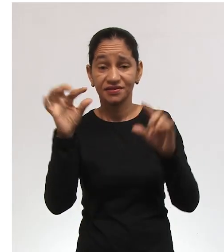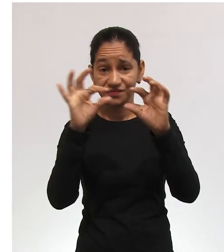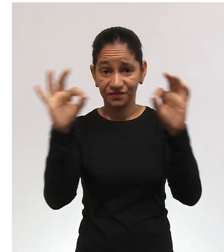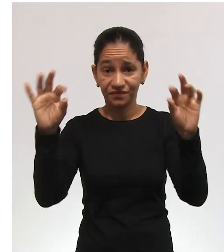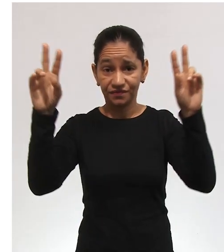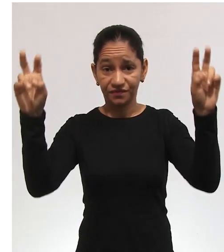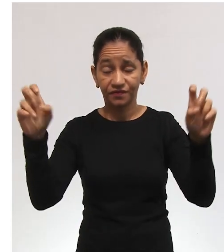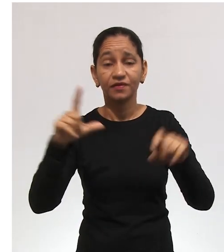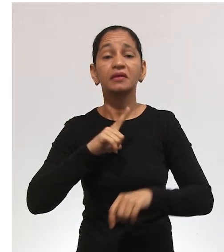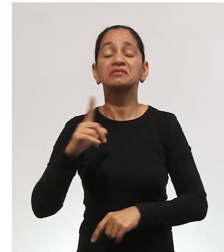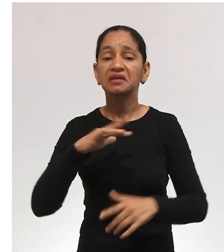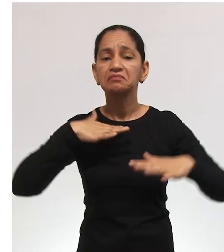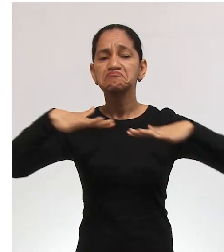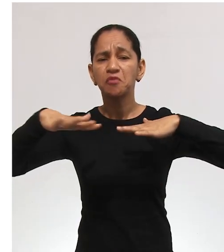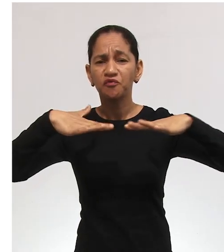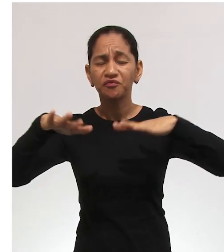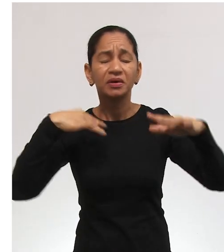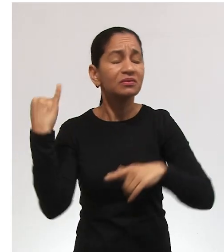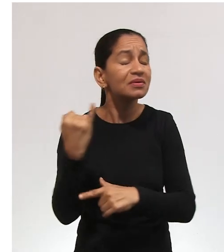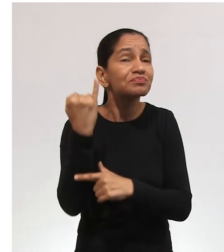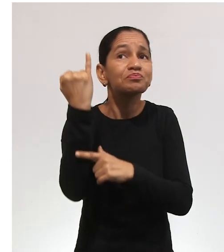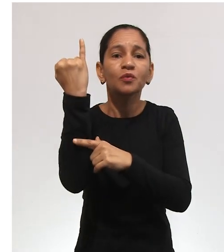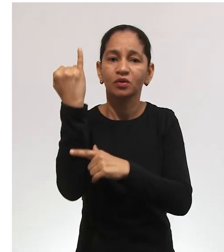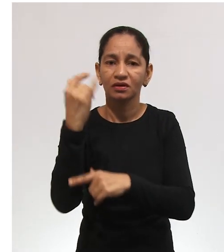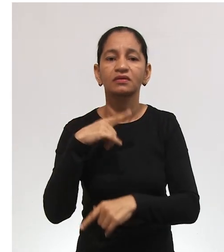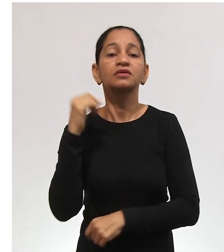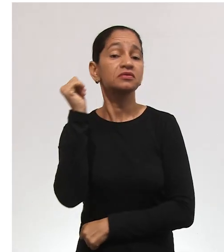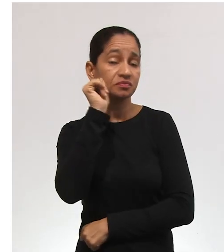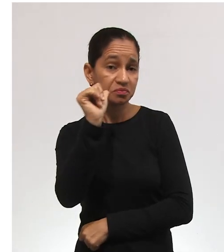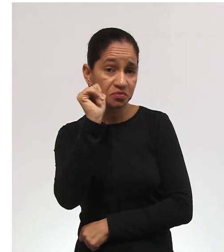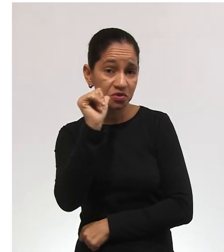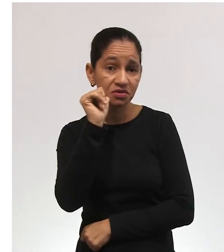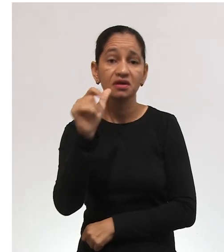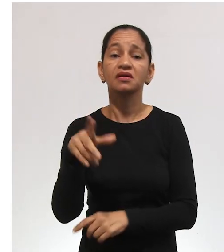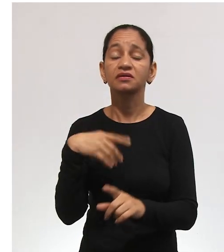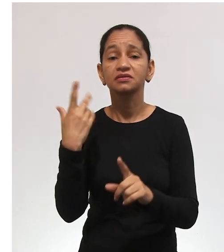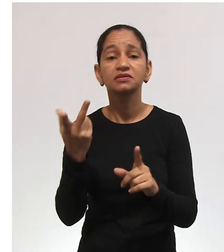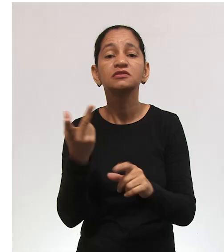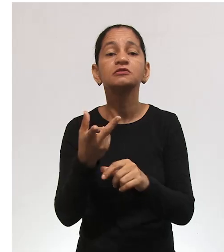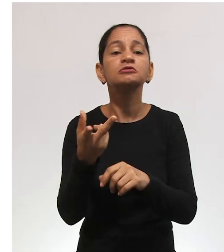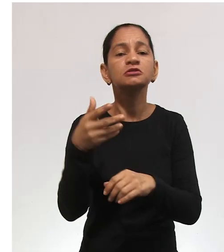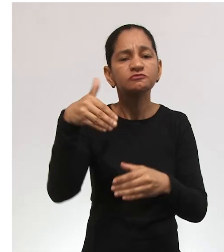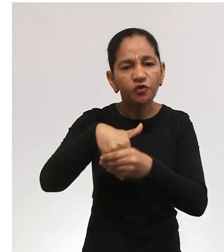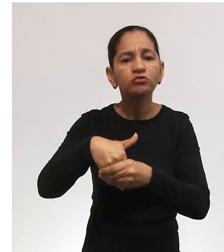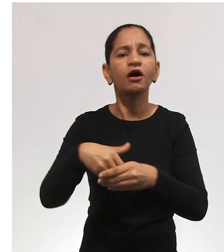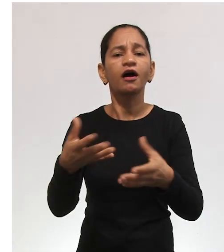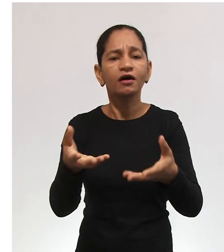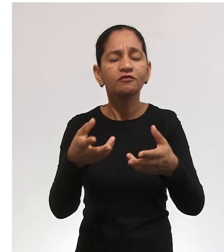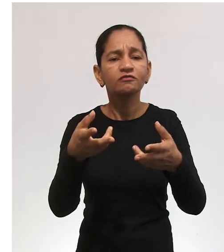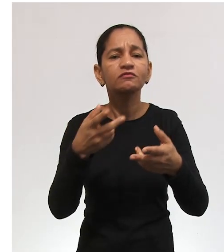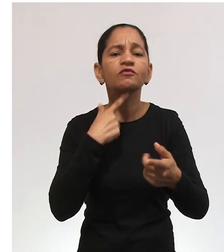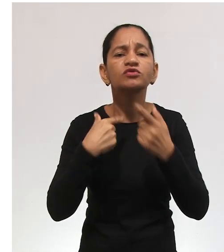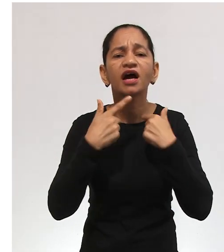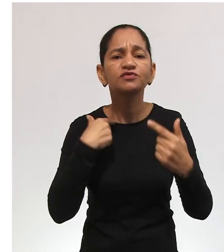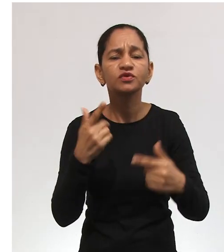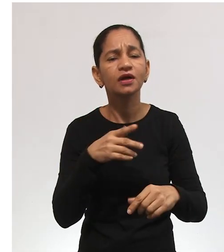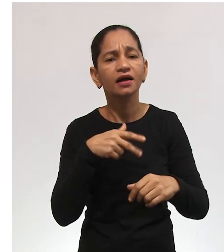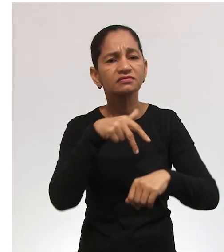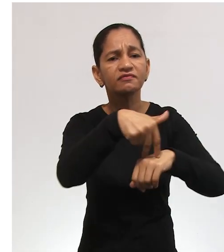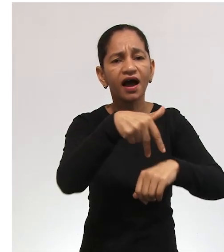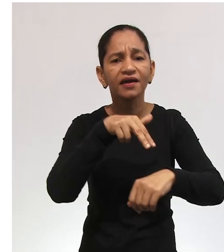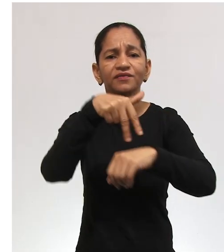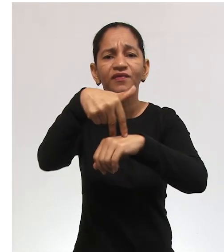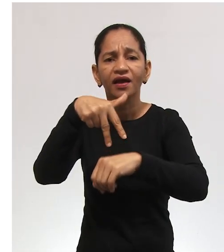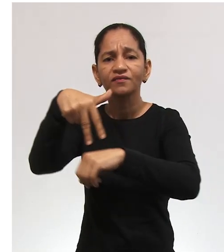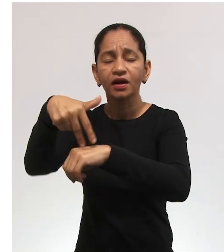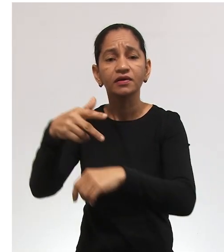Ele trata de um movimento super importante, um movimento feminista, em busca de votos. Mas a gente tem ali diversas